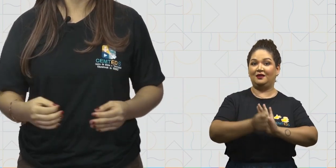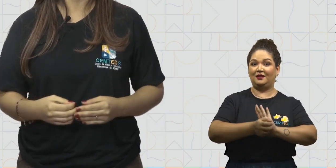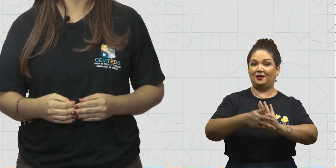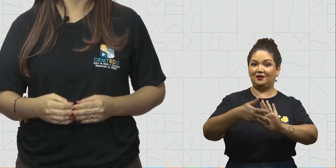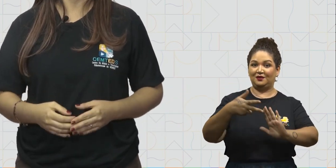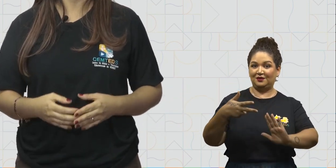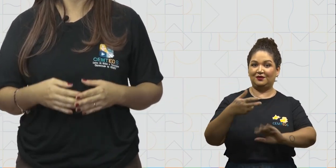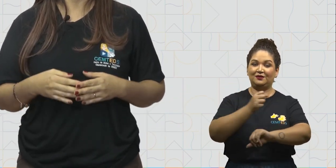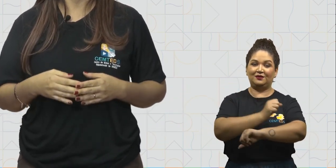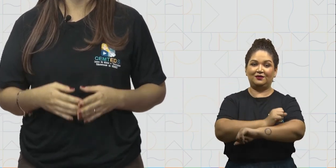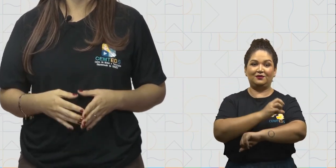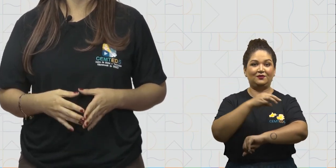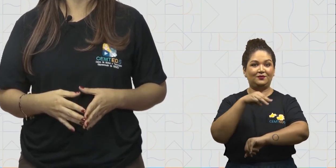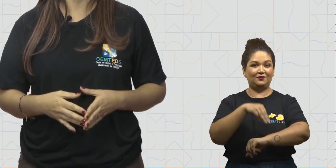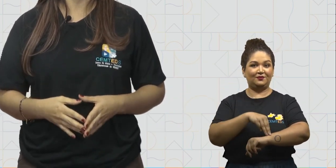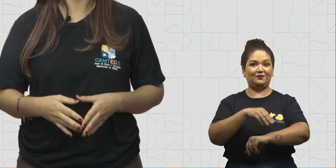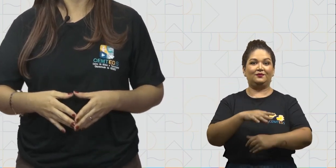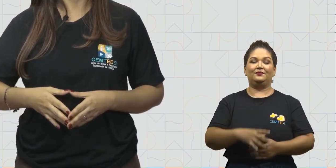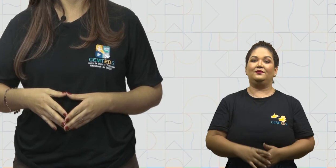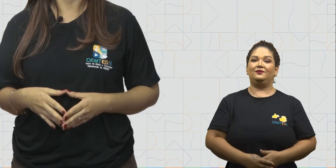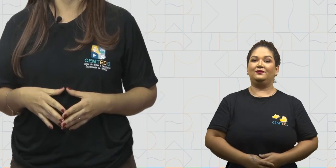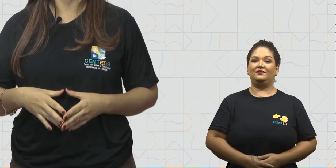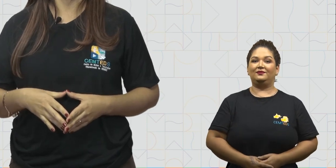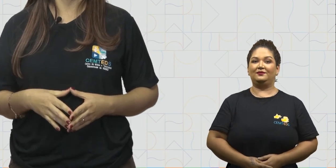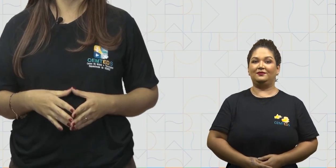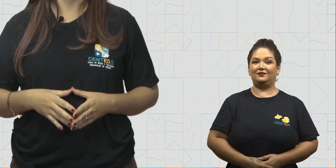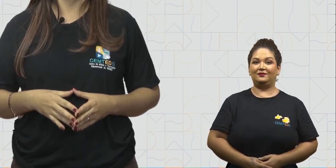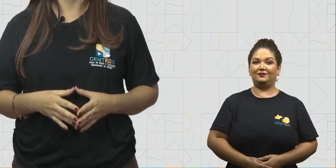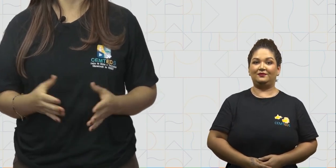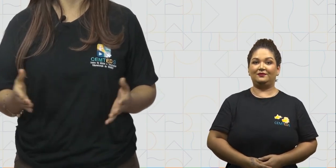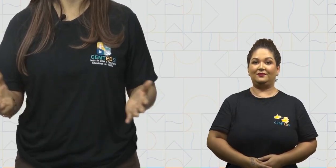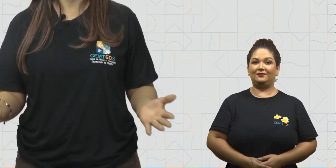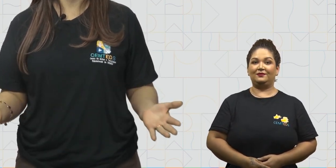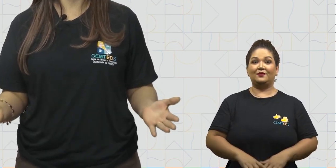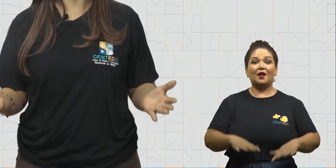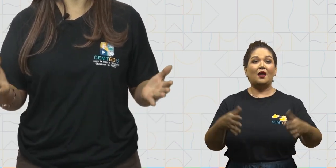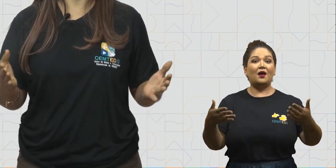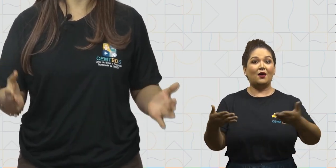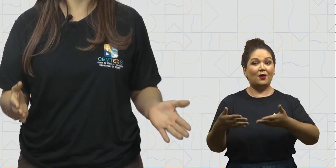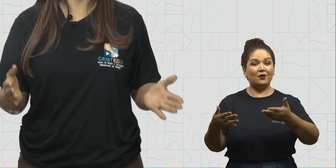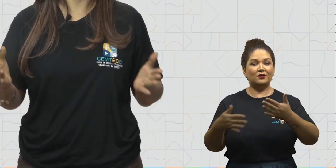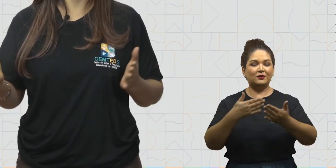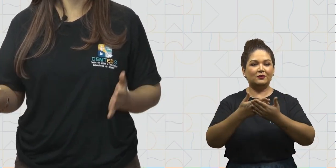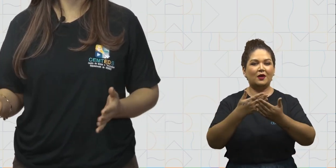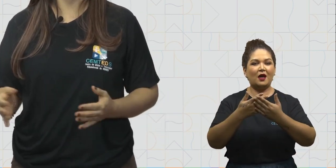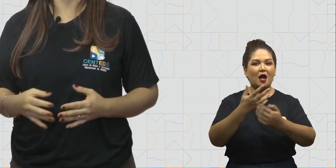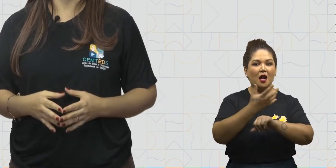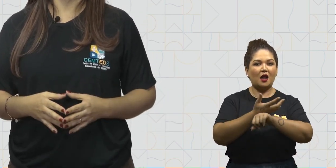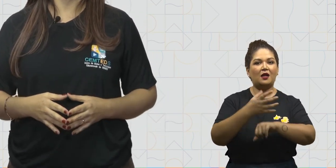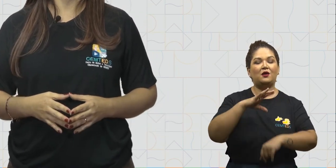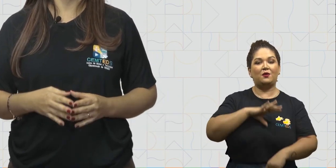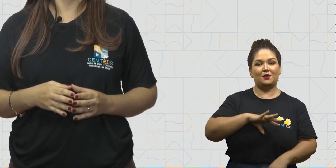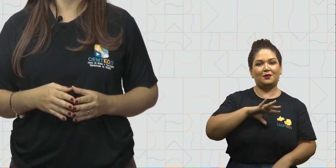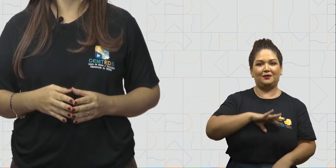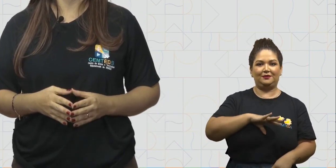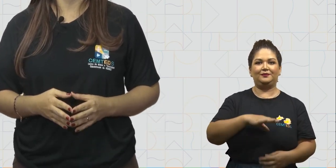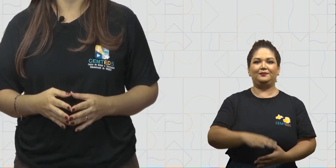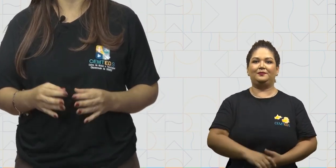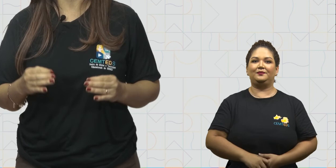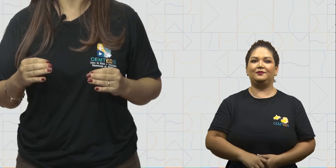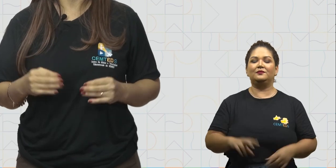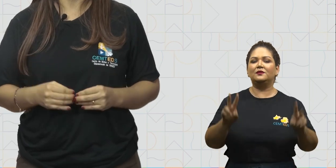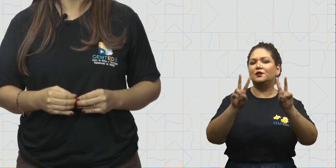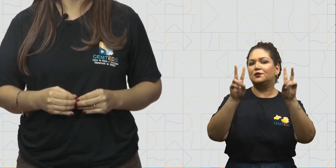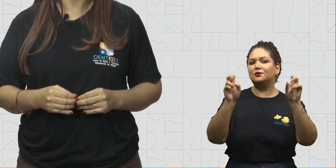do Centro de Mídias e Tecnologias Educacionais da CEMED. Hoje, iremos a mais uma aula de língua